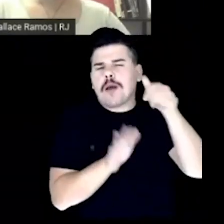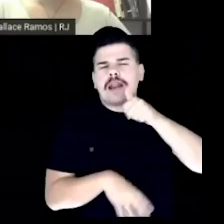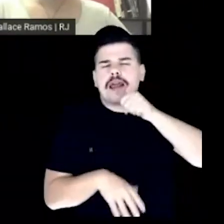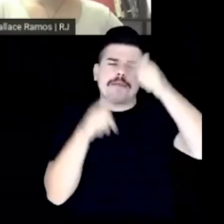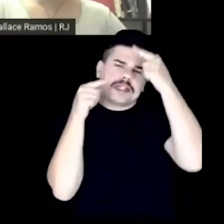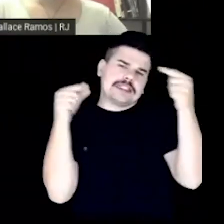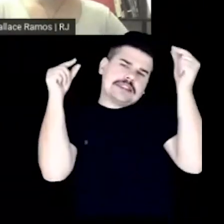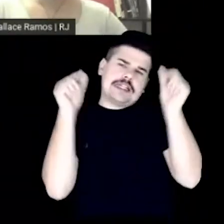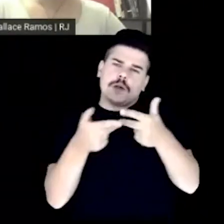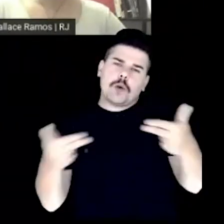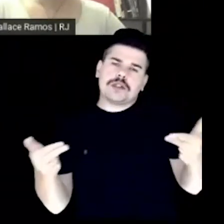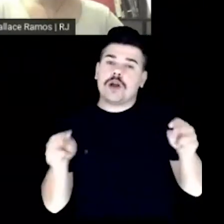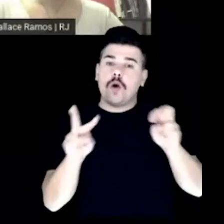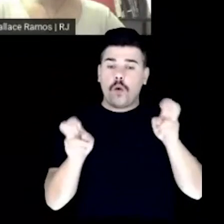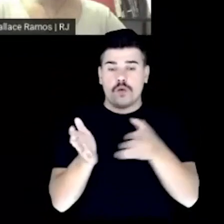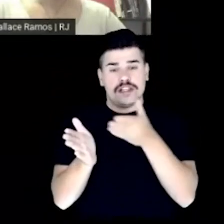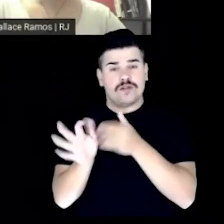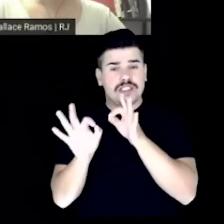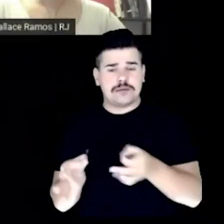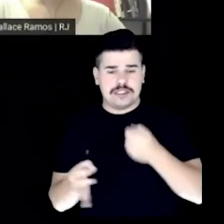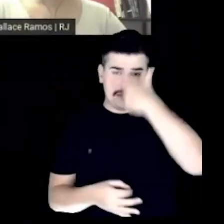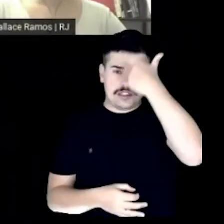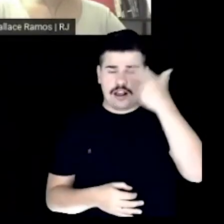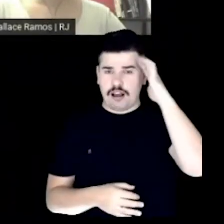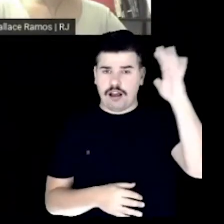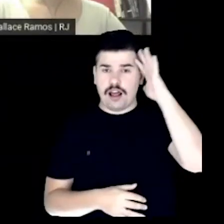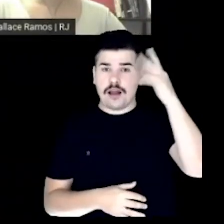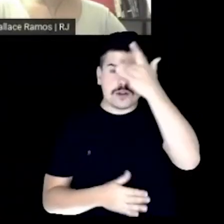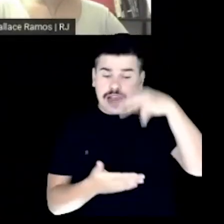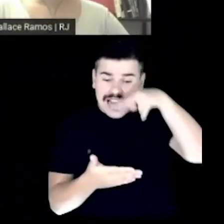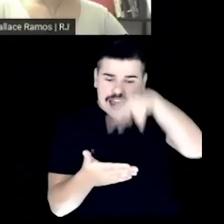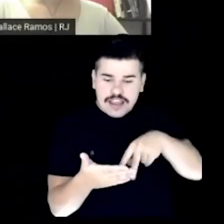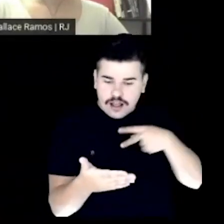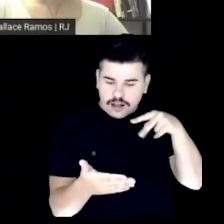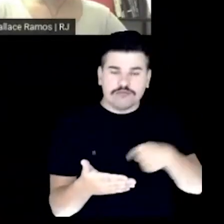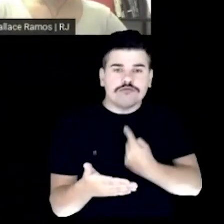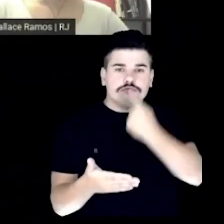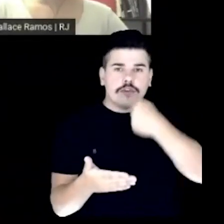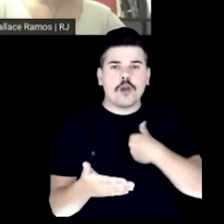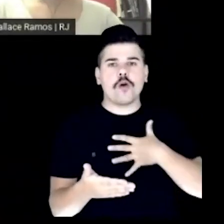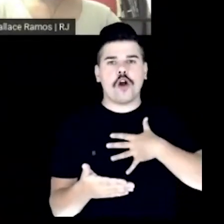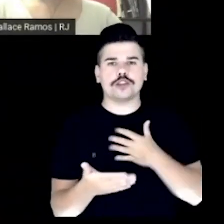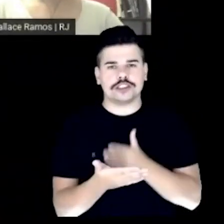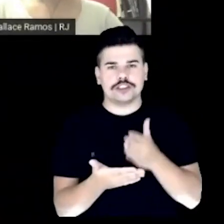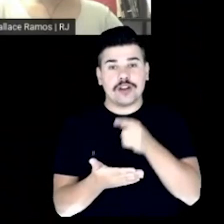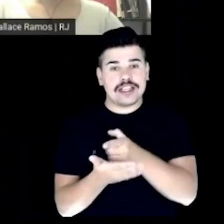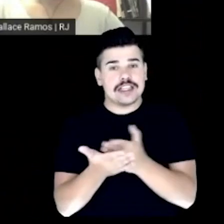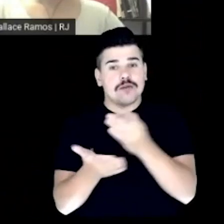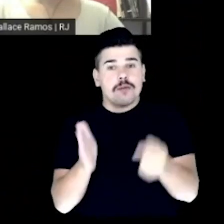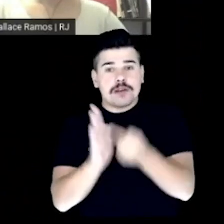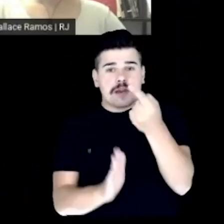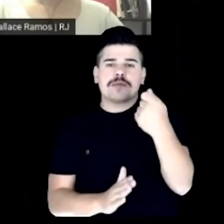seja o livro com grandes questões existenciais, mas um livro que te faça dizer eu gosto de livro, sabe? Esse primeiro livro precisa